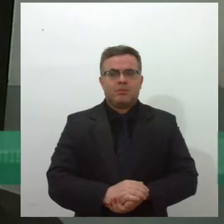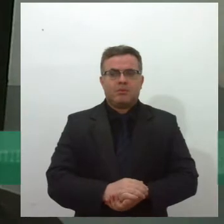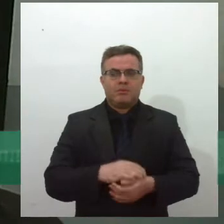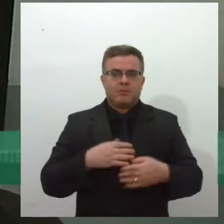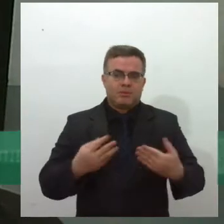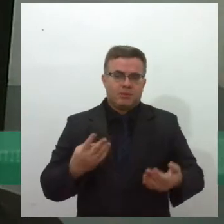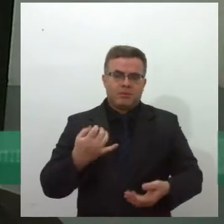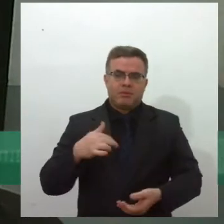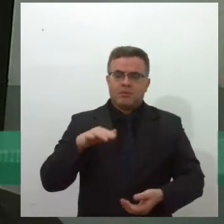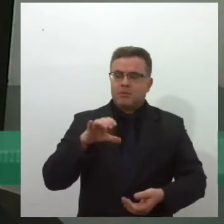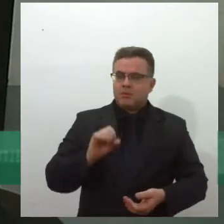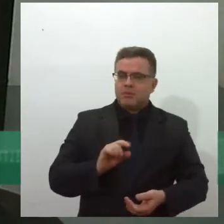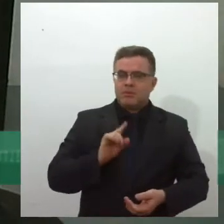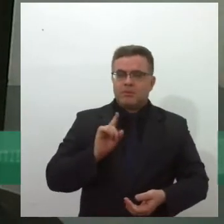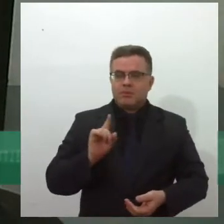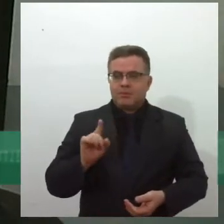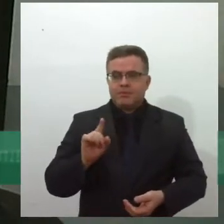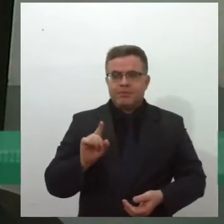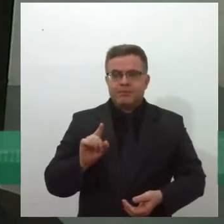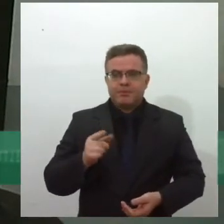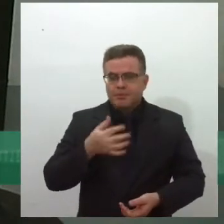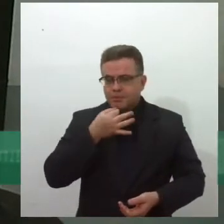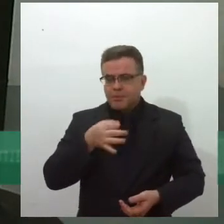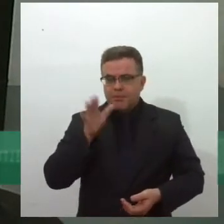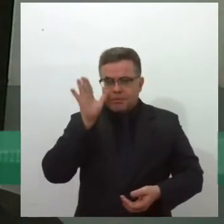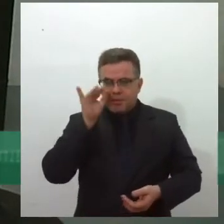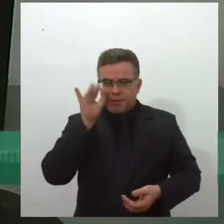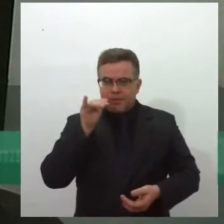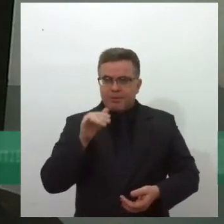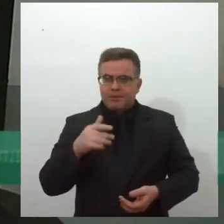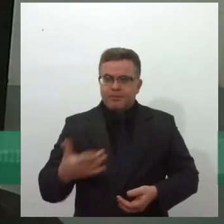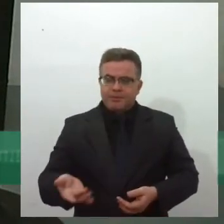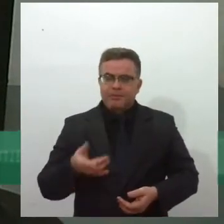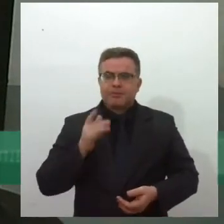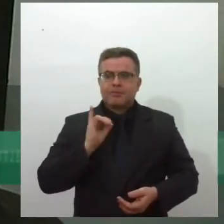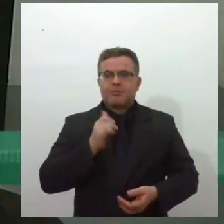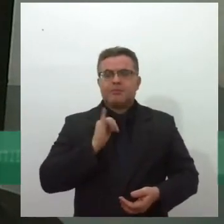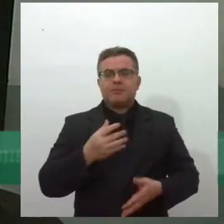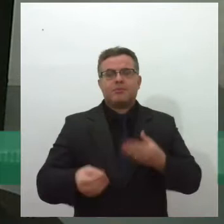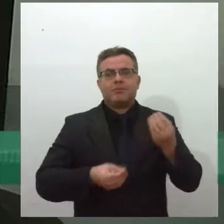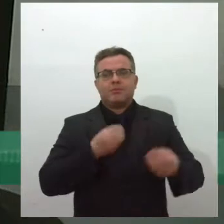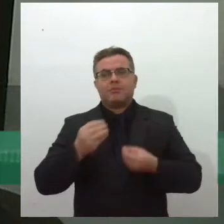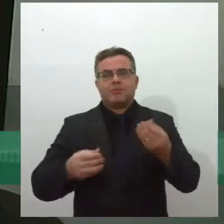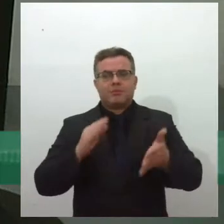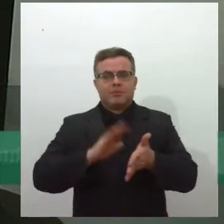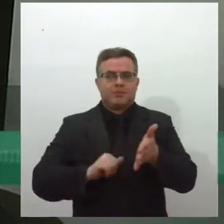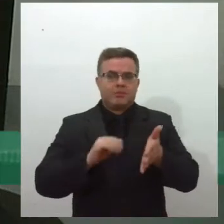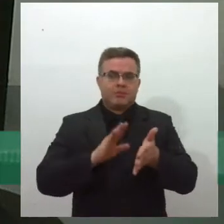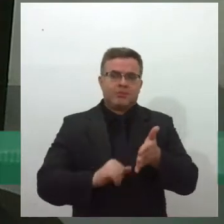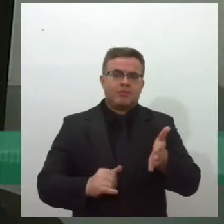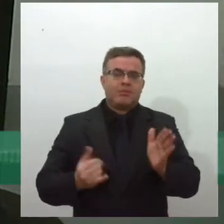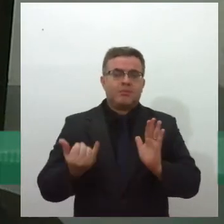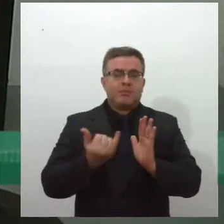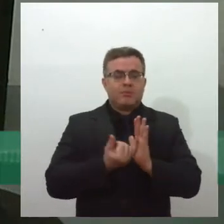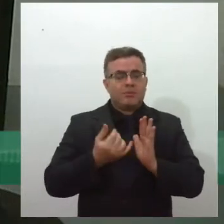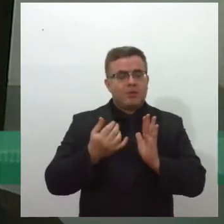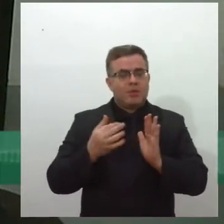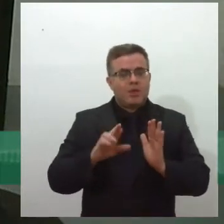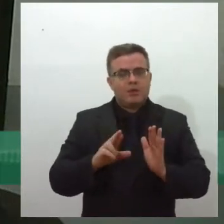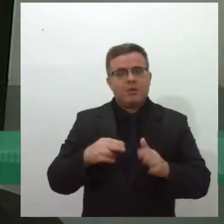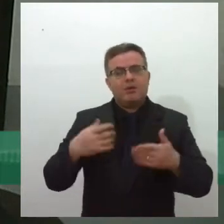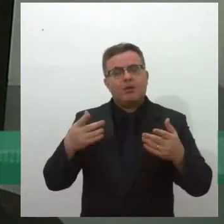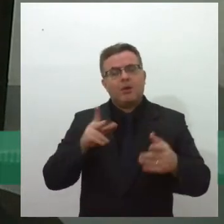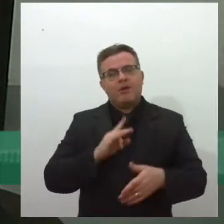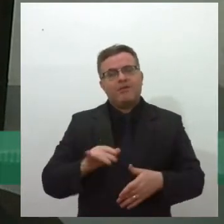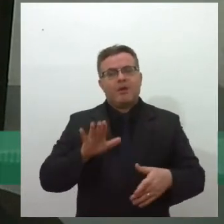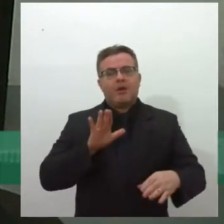Marcos, né? O que é que você tem observado aí no consultório, né, com relação à isenção desse imposto de renda? Vai atender um